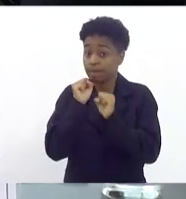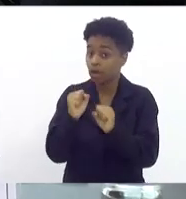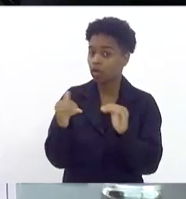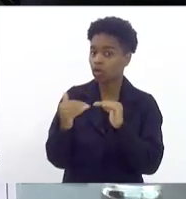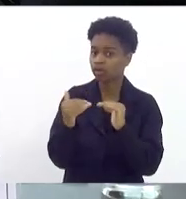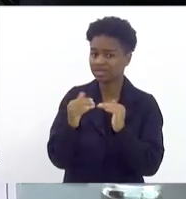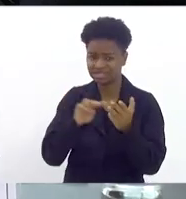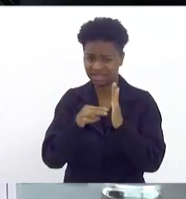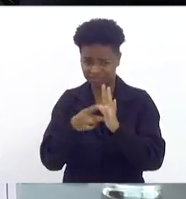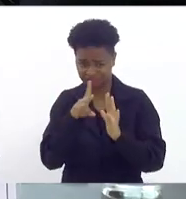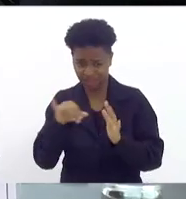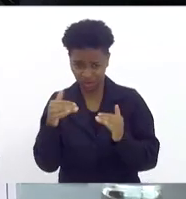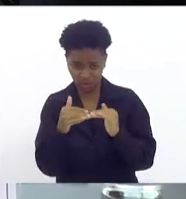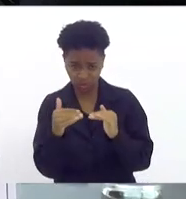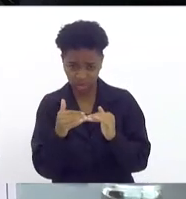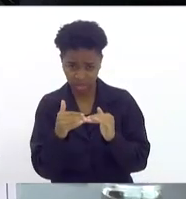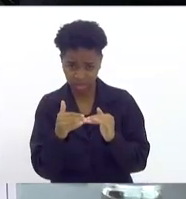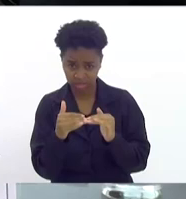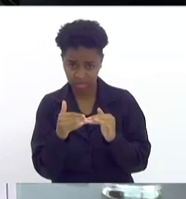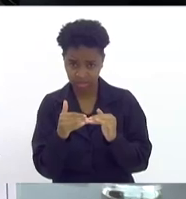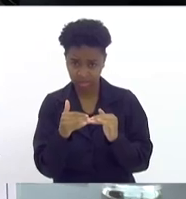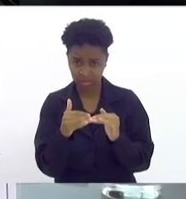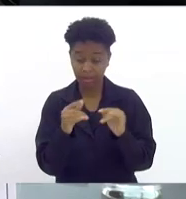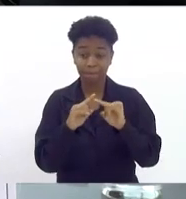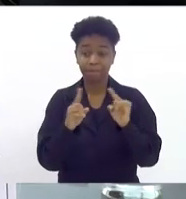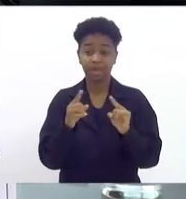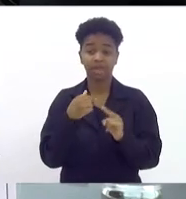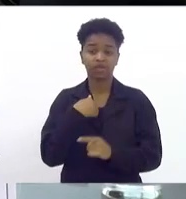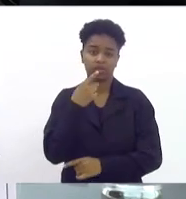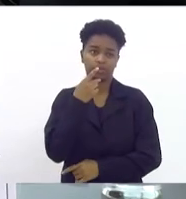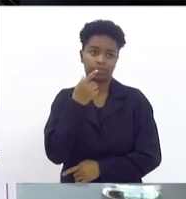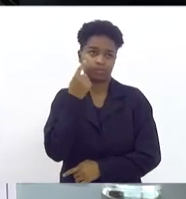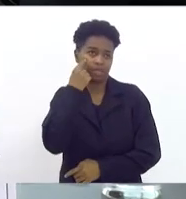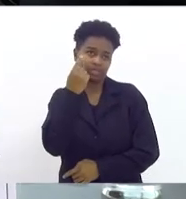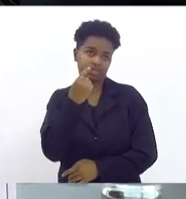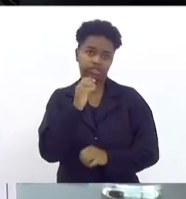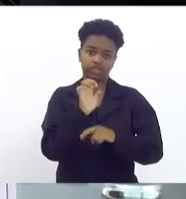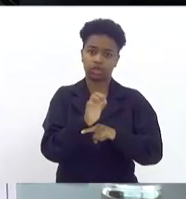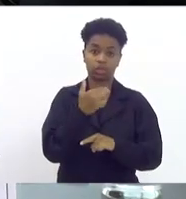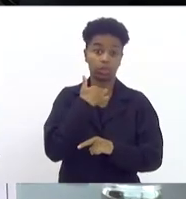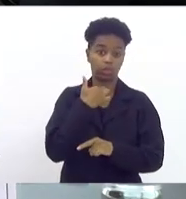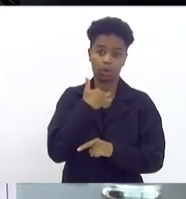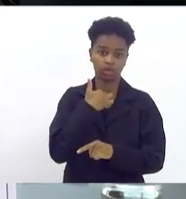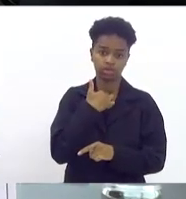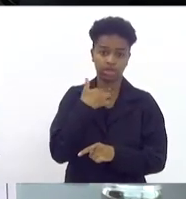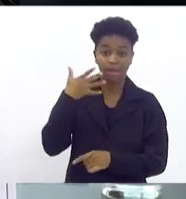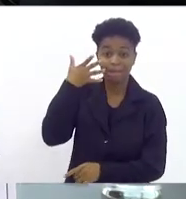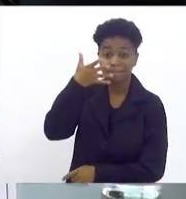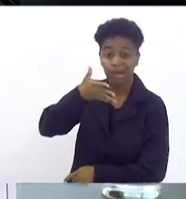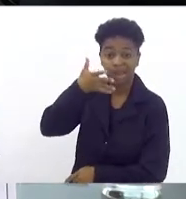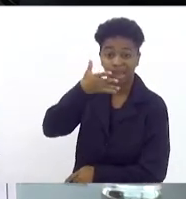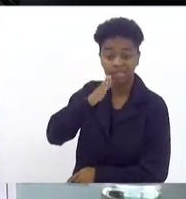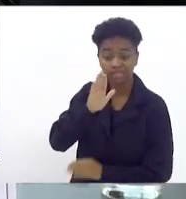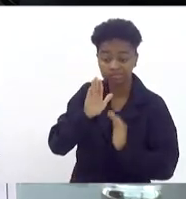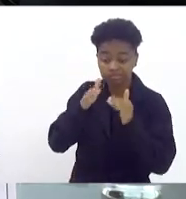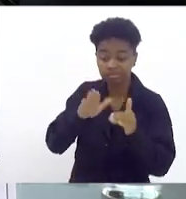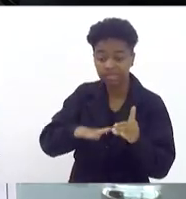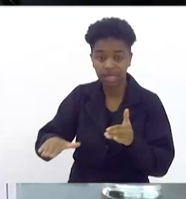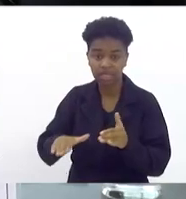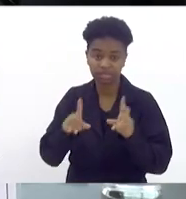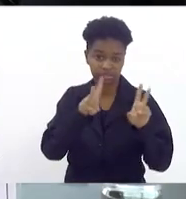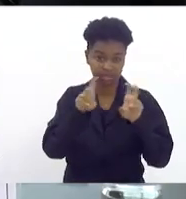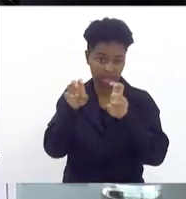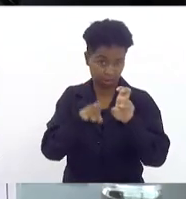dizer que o senhor vai concordar. Mas eu entendo que o Estado não pode, por exemplo, ministrar palestra para crianças sobre essa